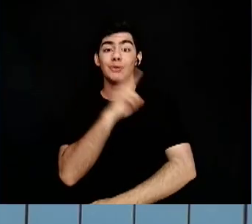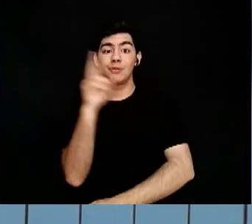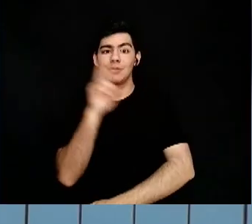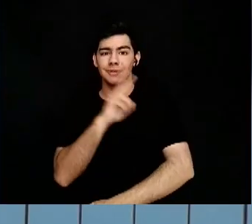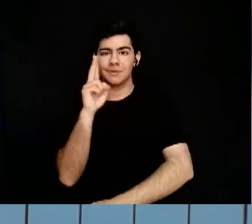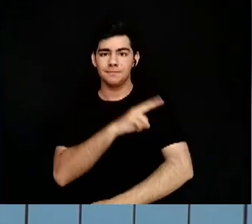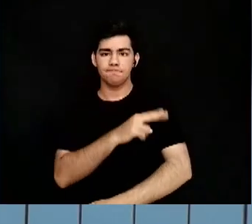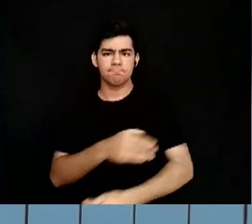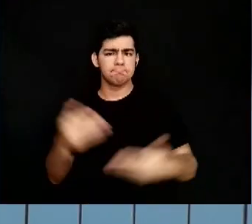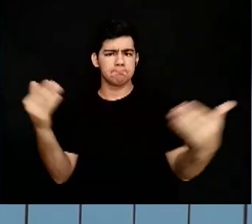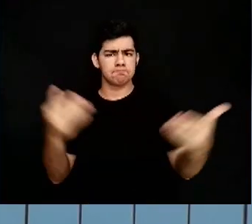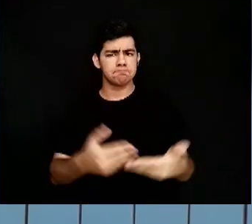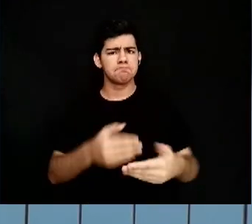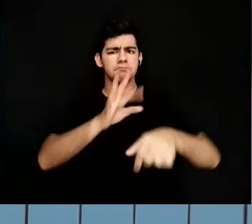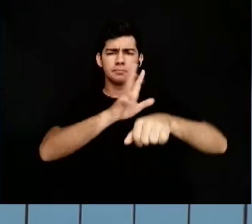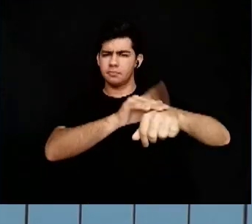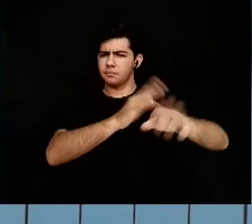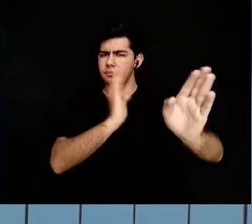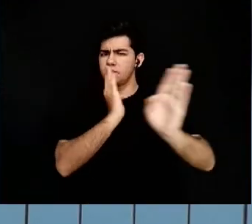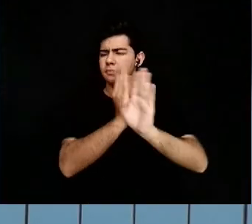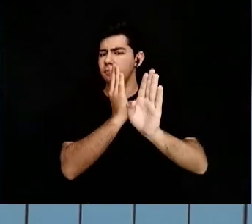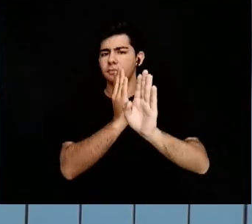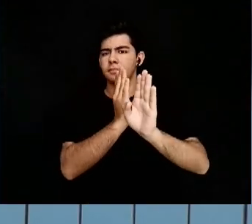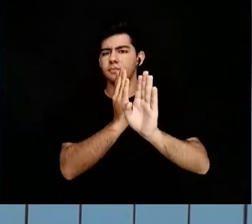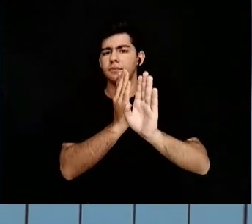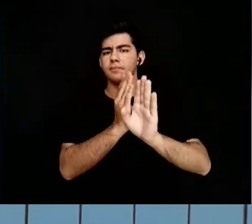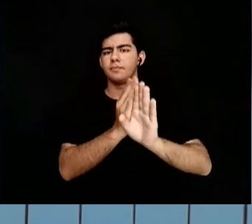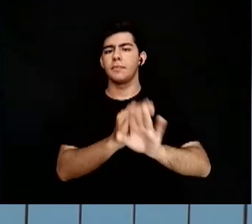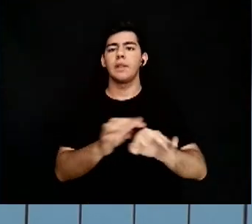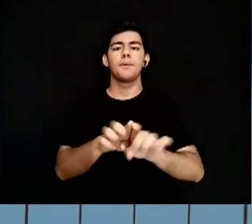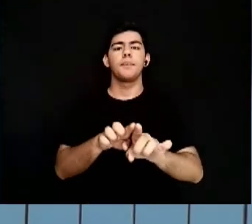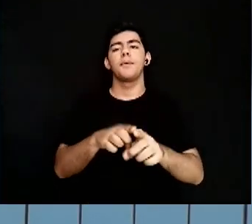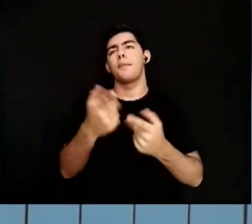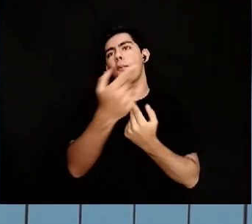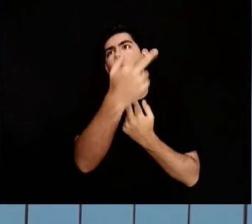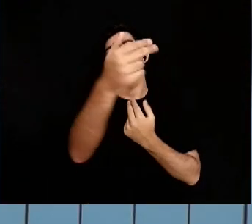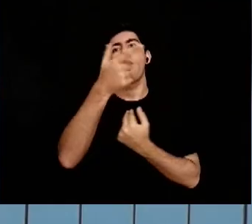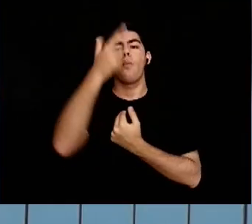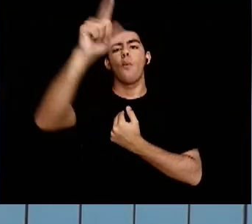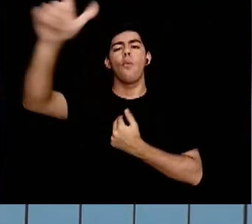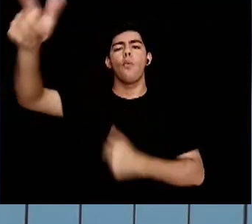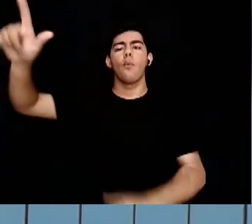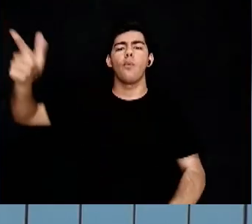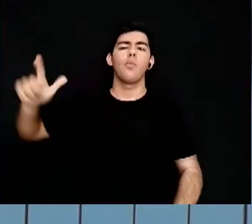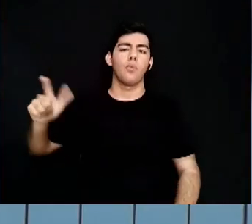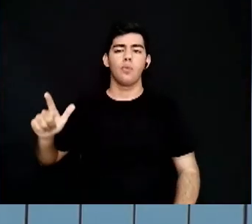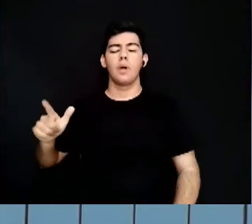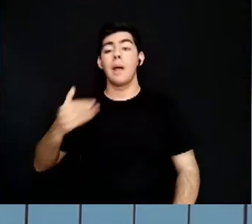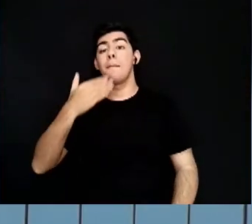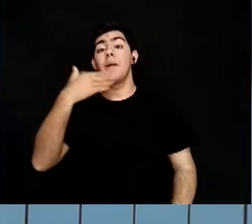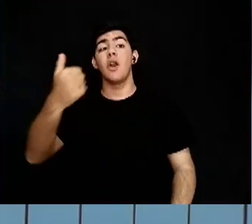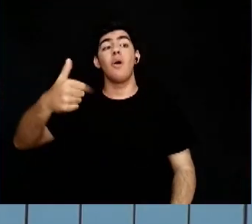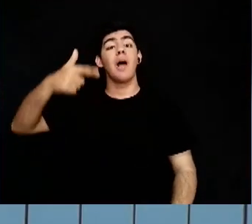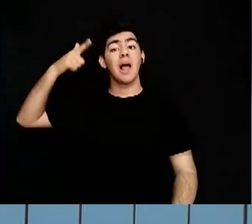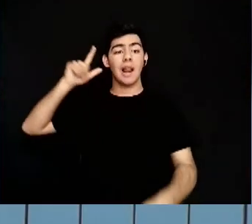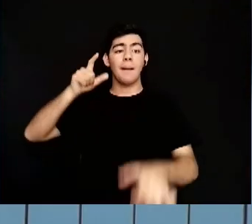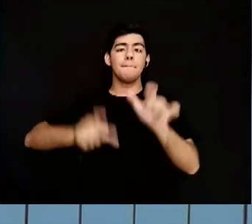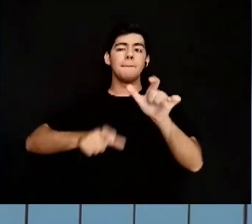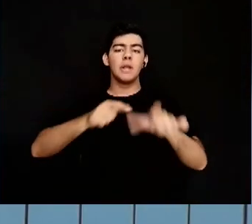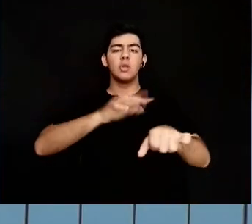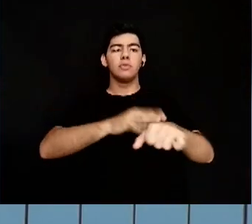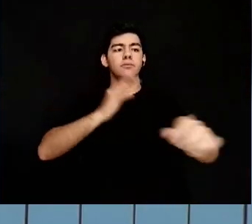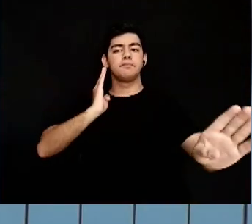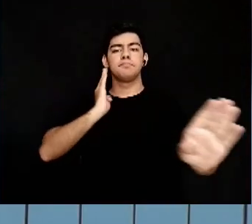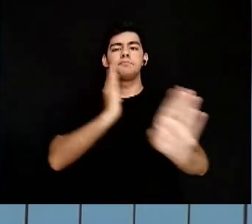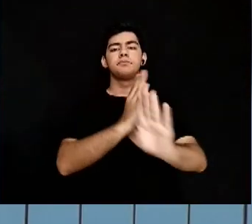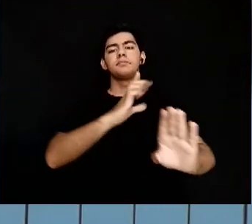alerta. Falando sobre o diagnóstico, né, como qualquer outra enfermidade, o quanto antes, né, o indivíduo